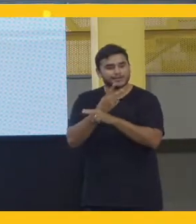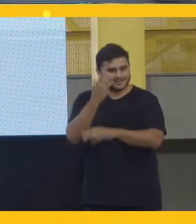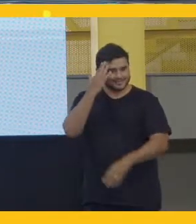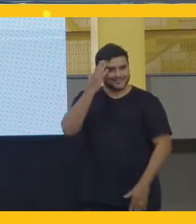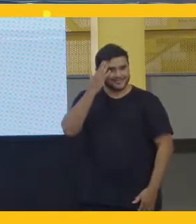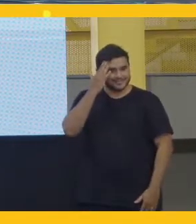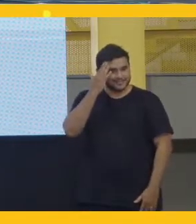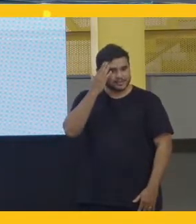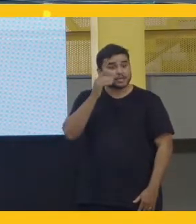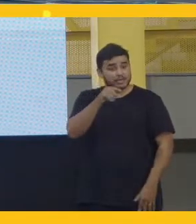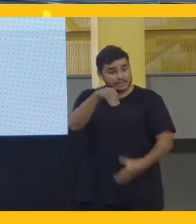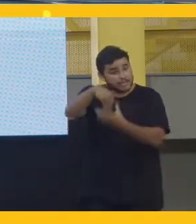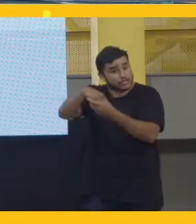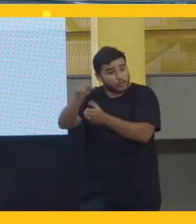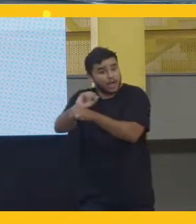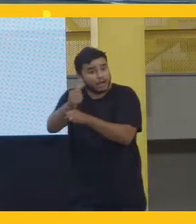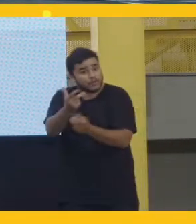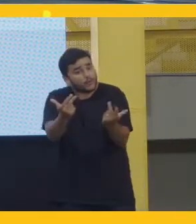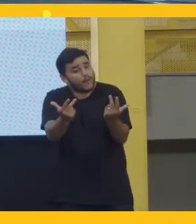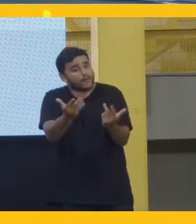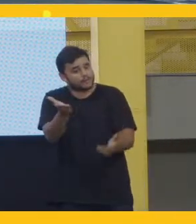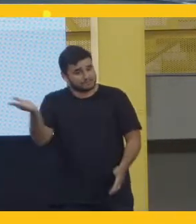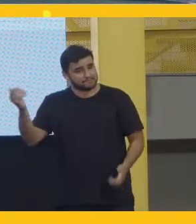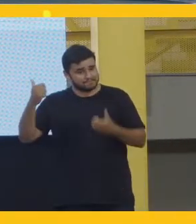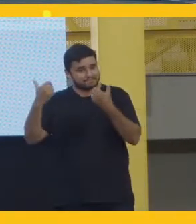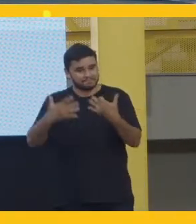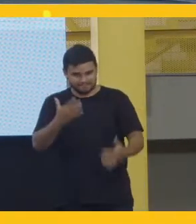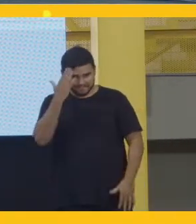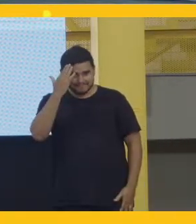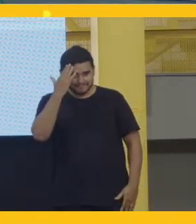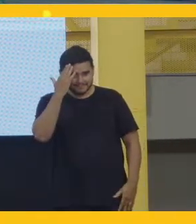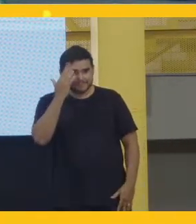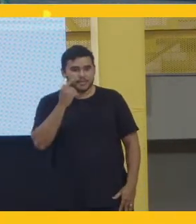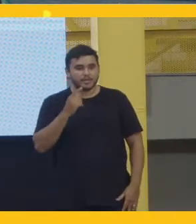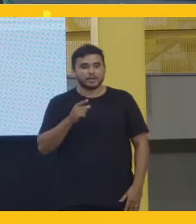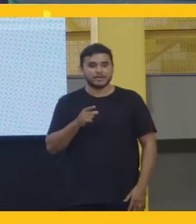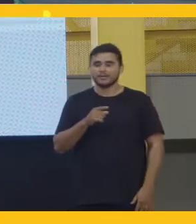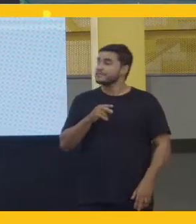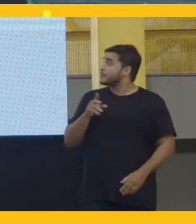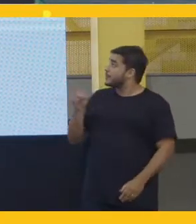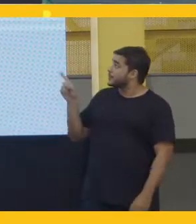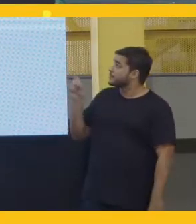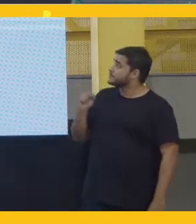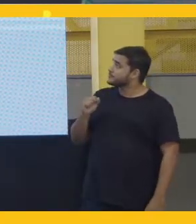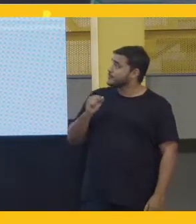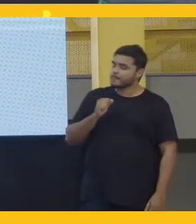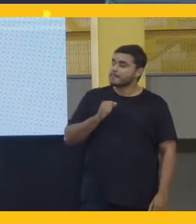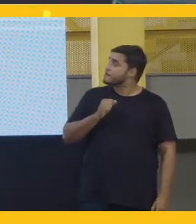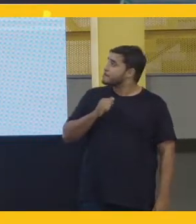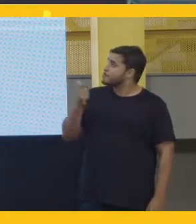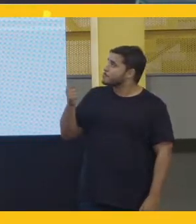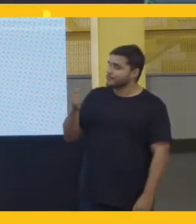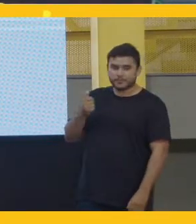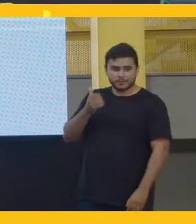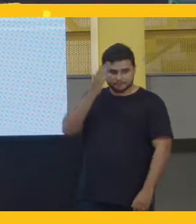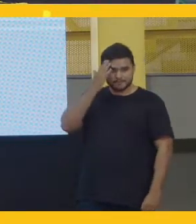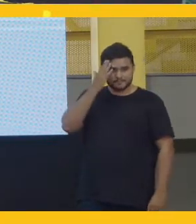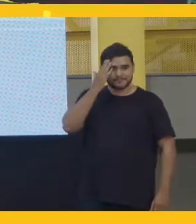Quando a gente recebe luz vermelha nos nossos olhos, acho que é esse aqui que faz o...